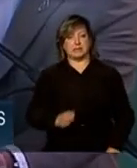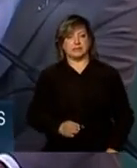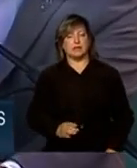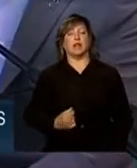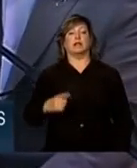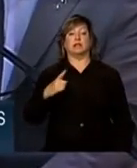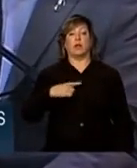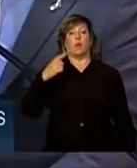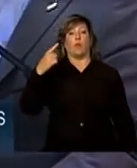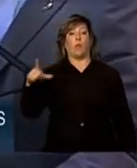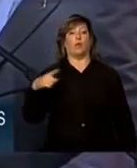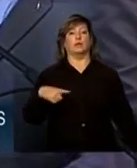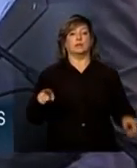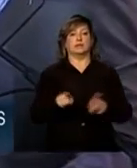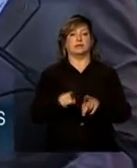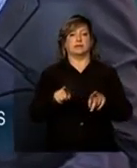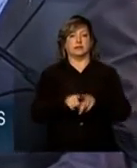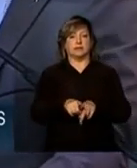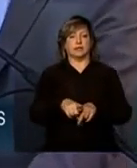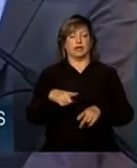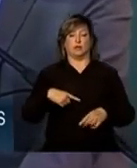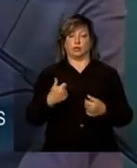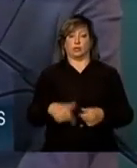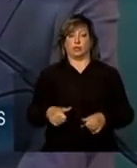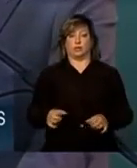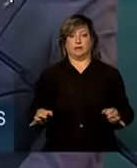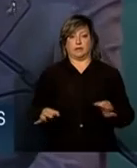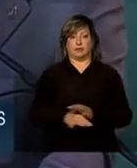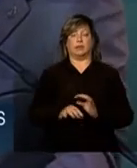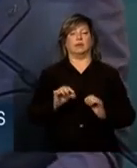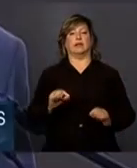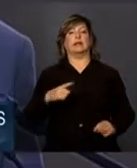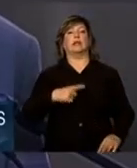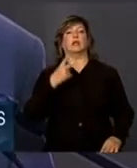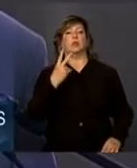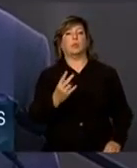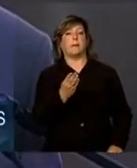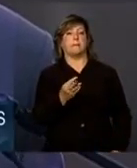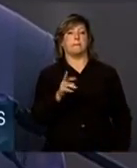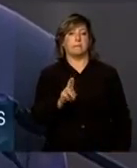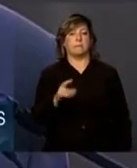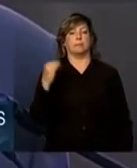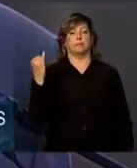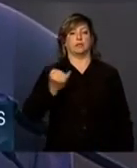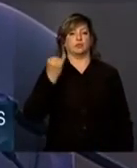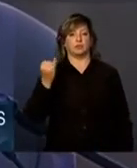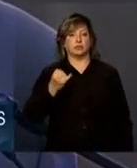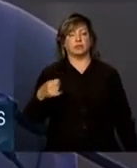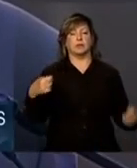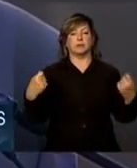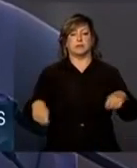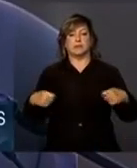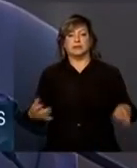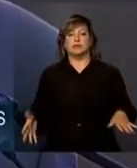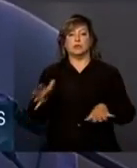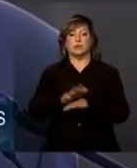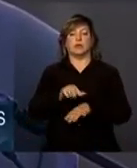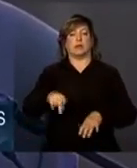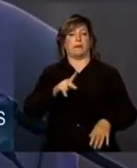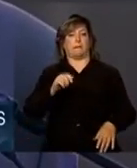Presidenta, estou terminando. Tem duas BRs importantes que precisam ser incluídas no PAC, que